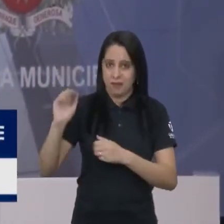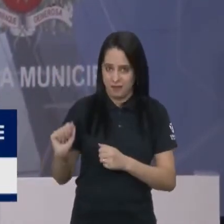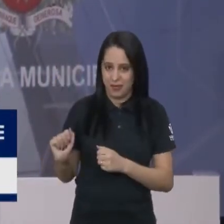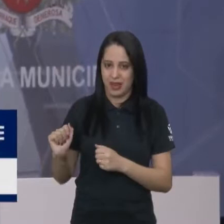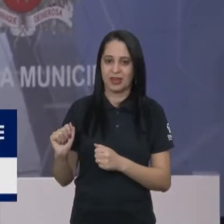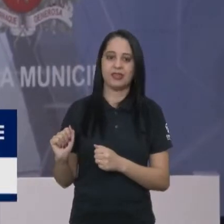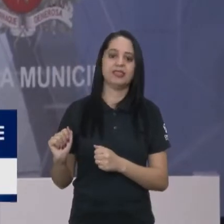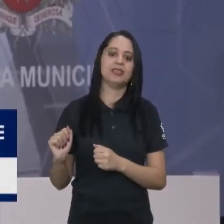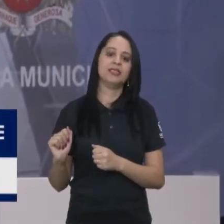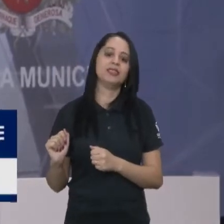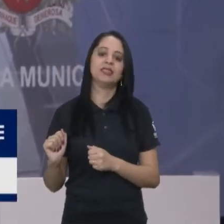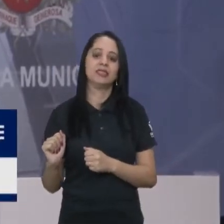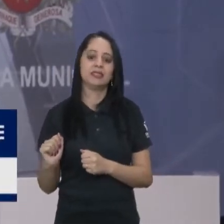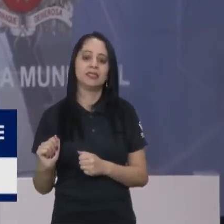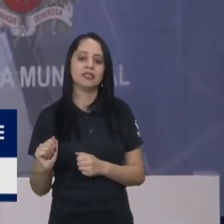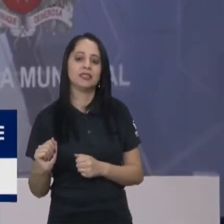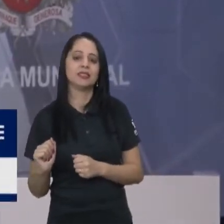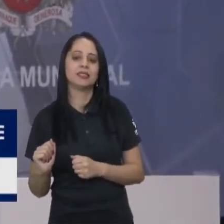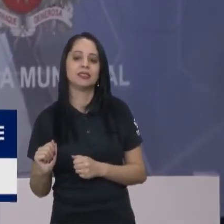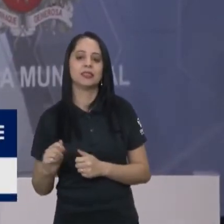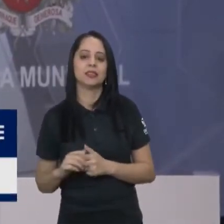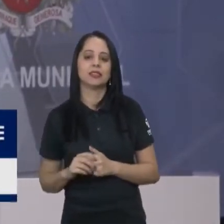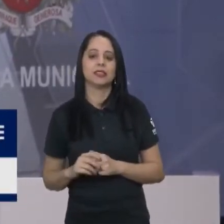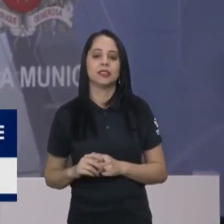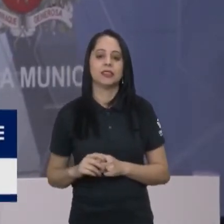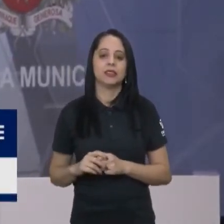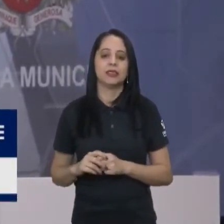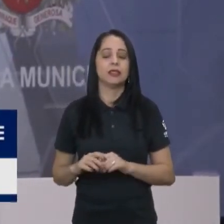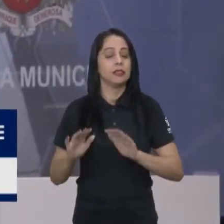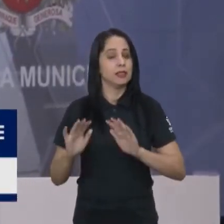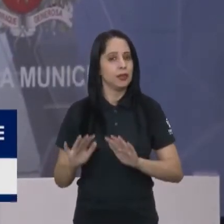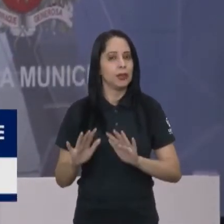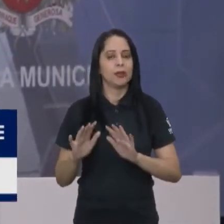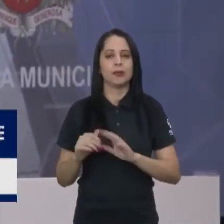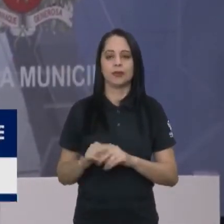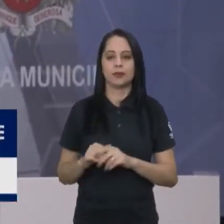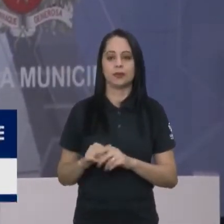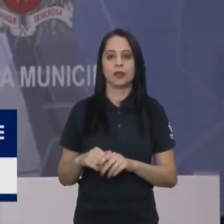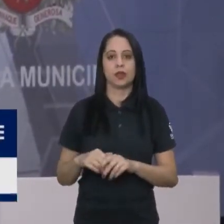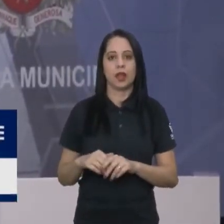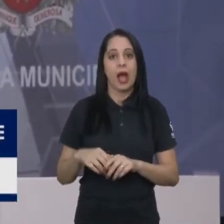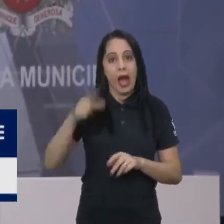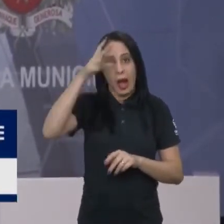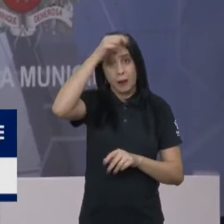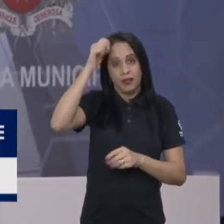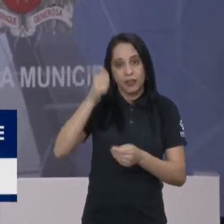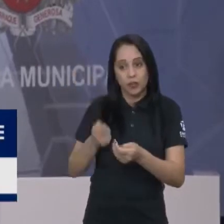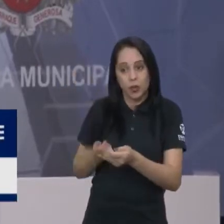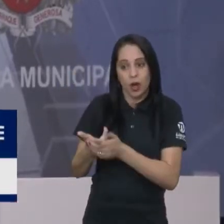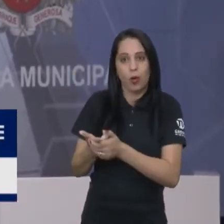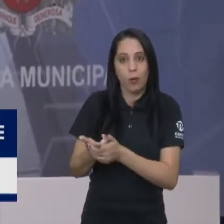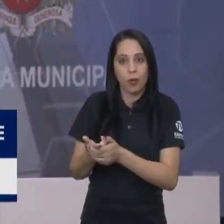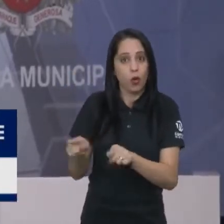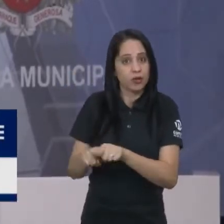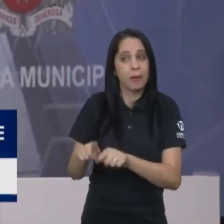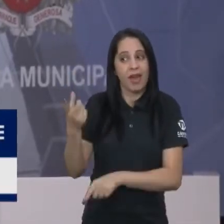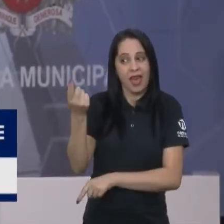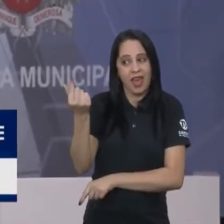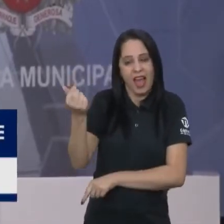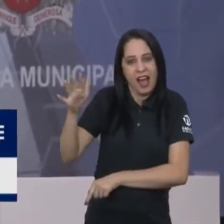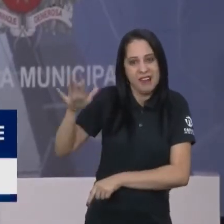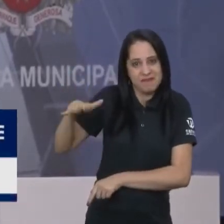comprada na desapropriação do governo anterior. E aí, nós compramos isso aí por um valor muito menor